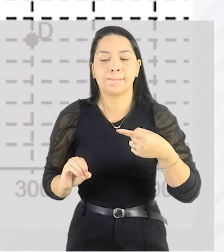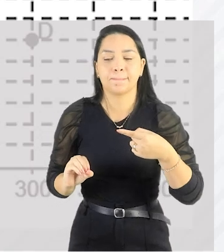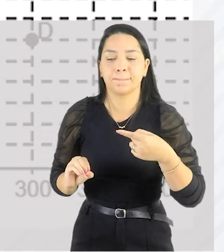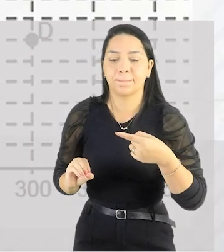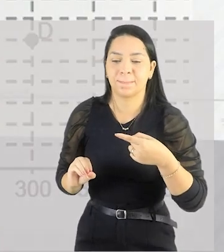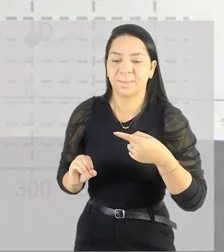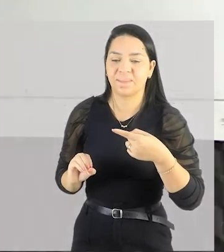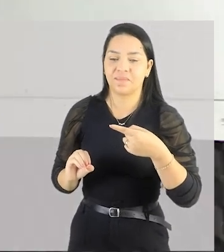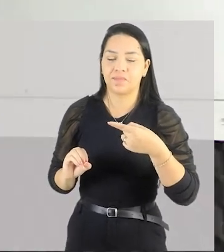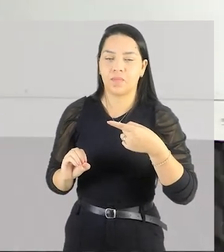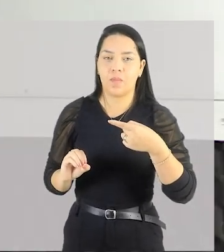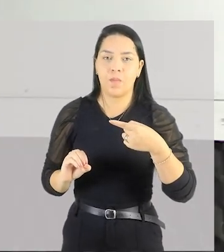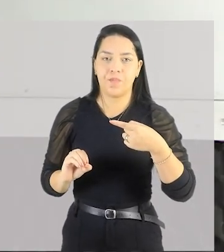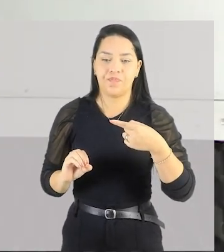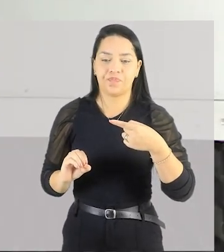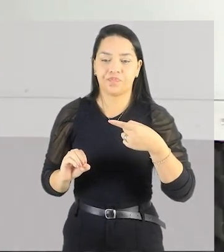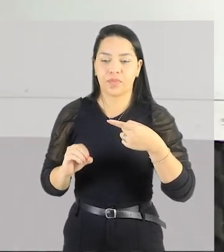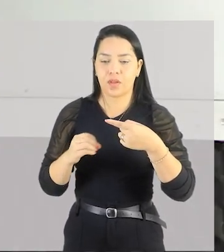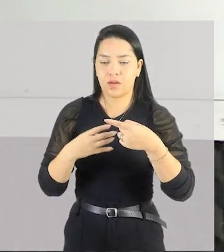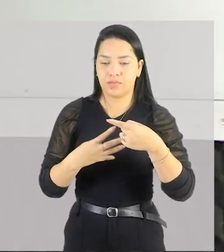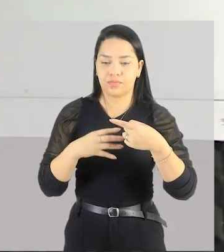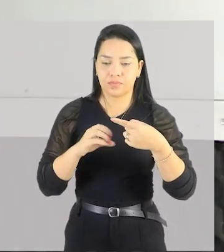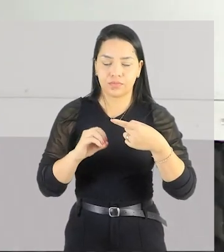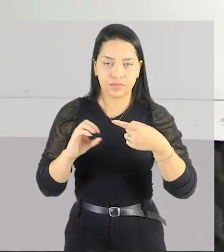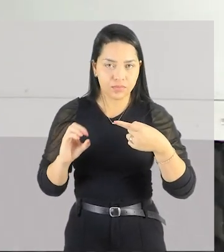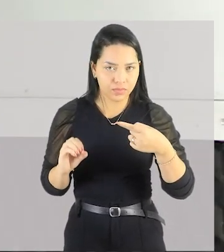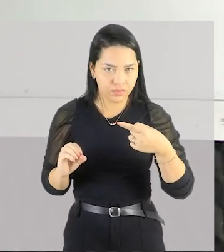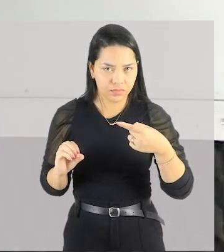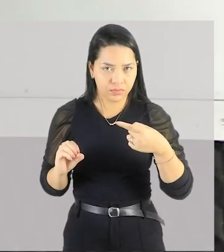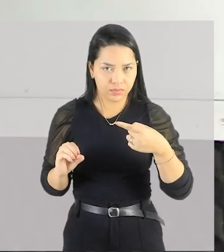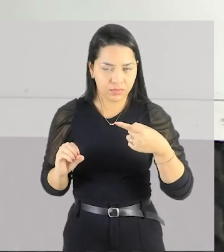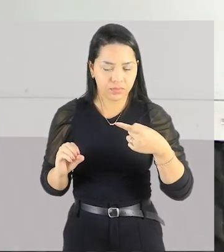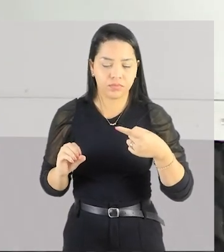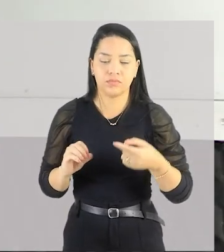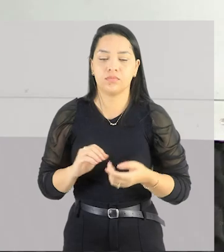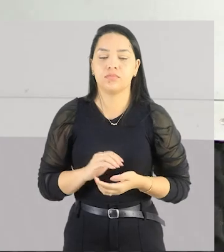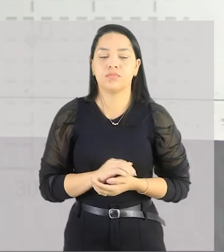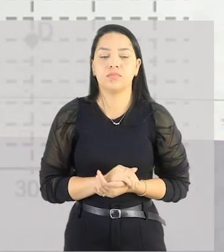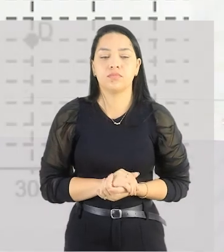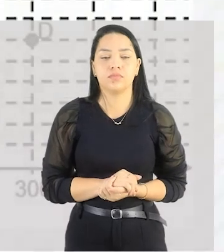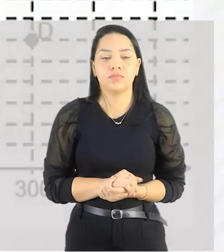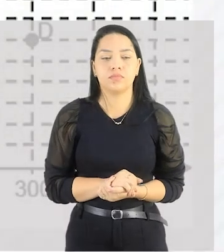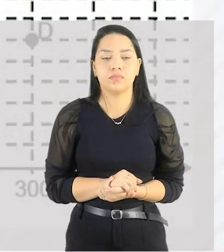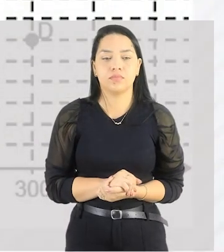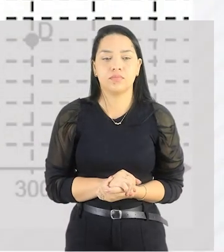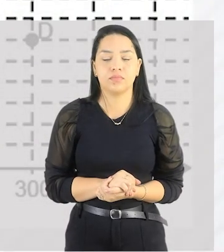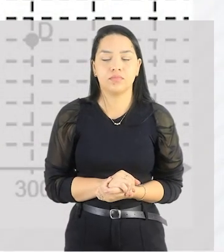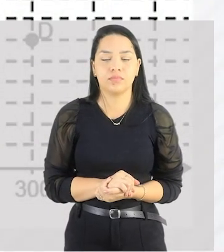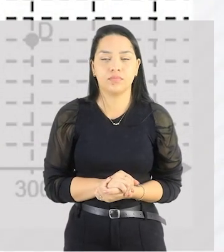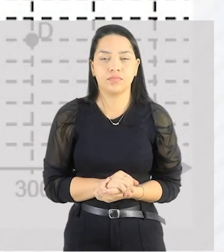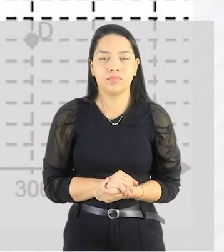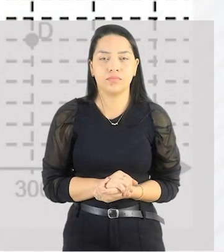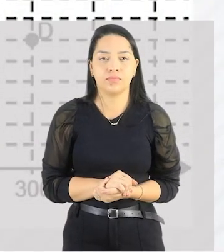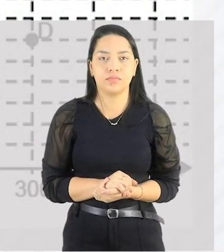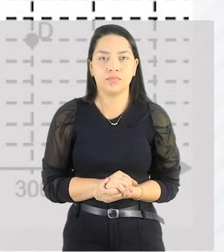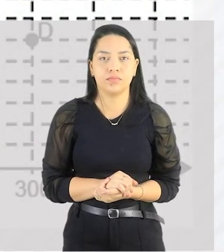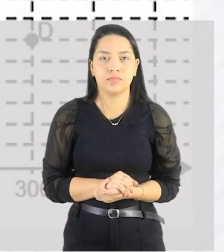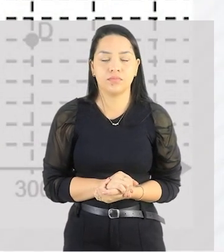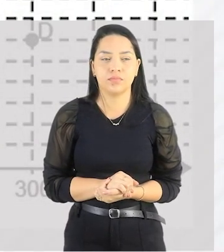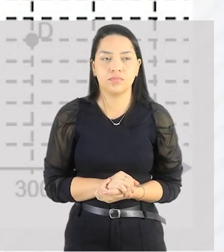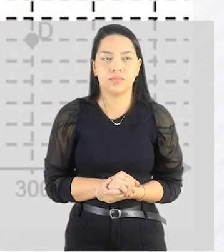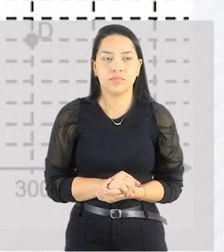a 150. Sobre, com relação ao eixo X, vale quanto agora?